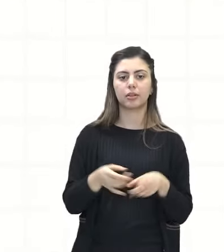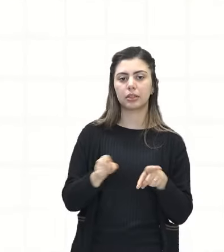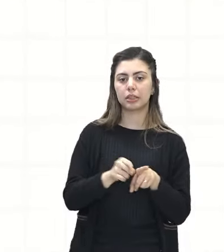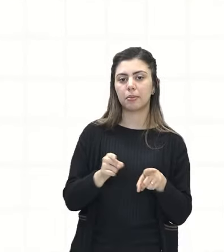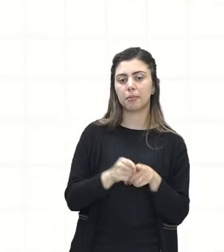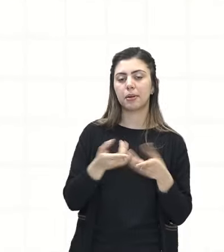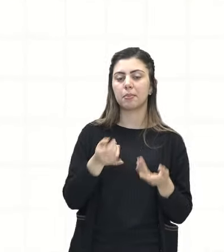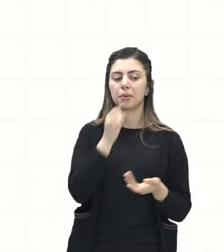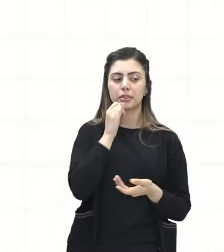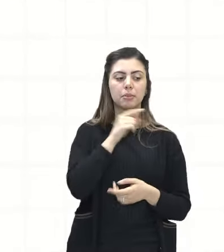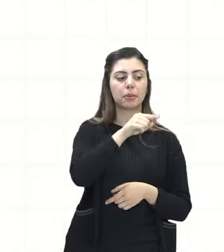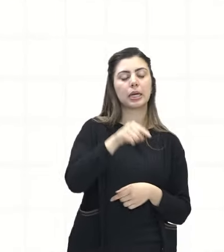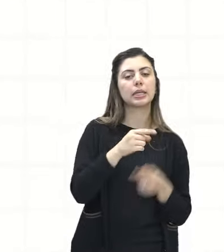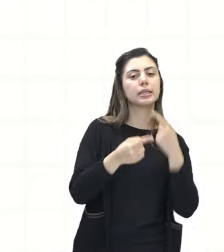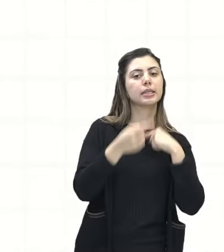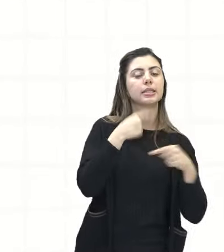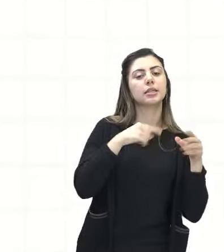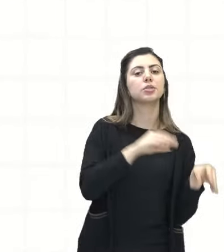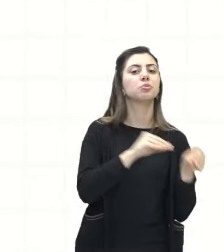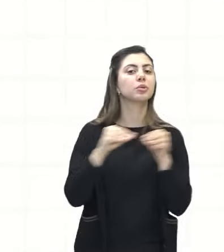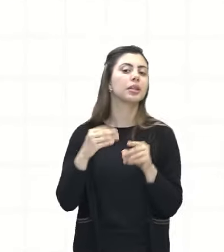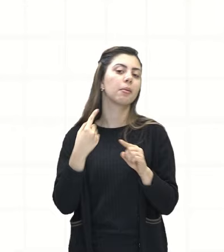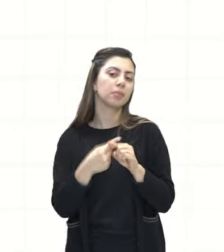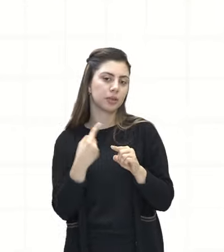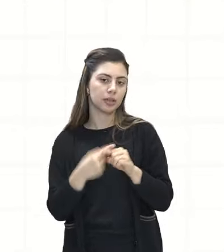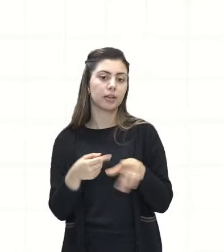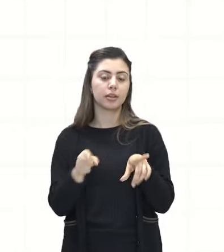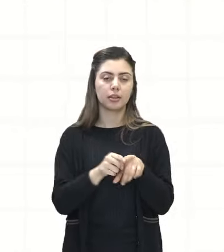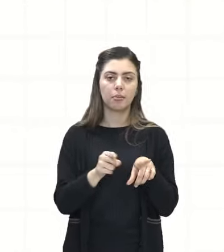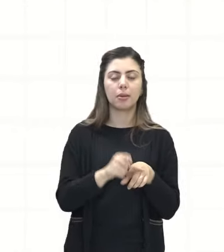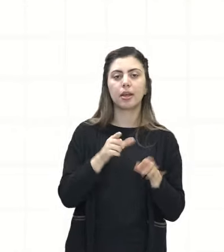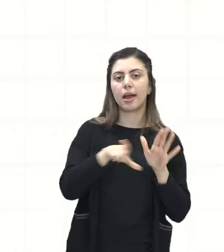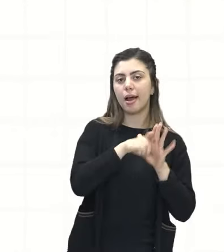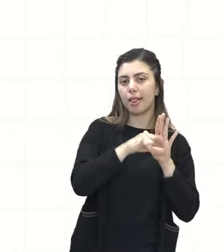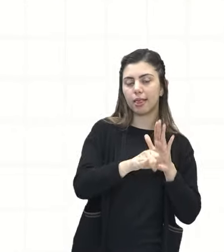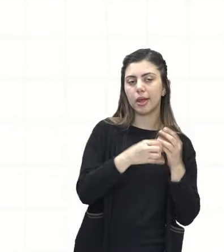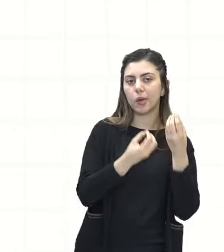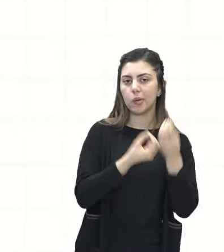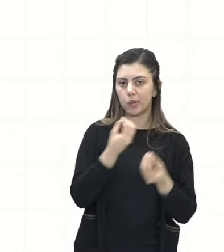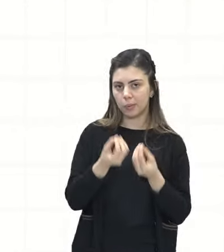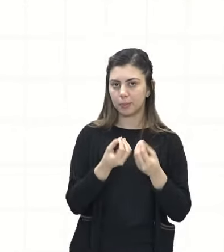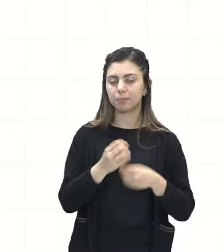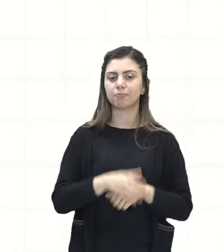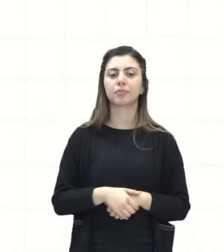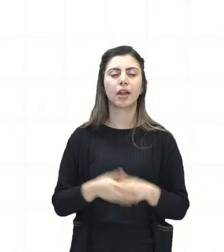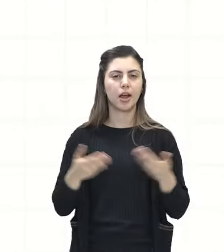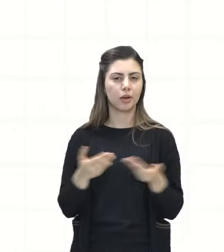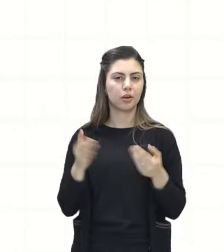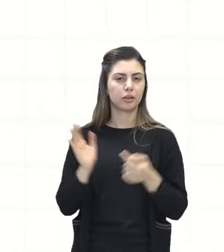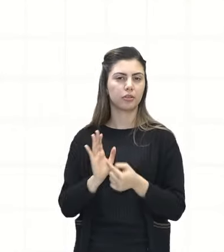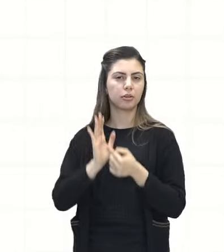à vontade dos Migrantes tá bom e sua relação com a lei eu tenho um esquema aqui para vocês que tratam dessas